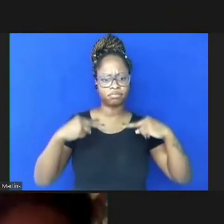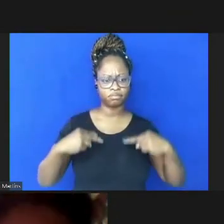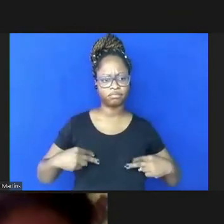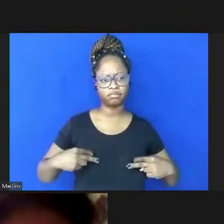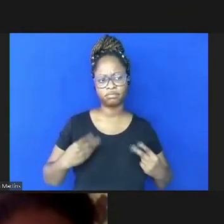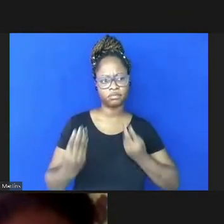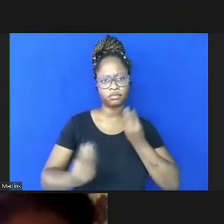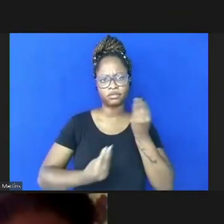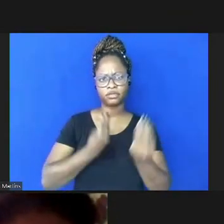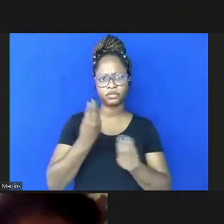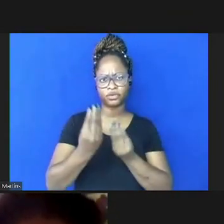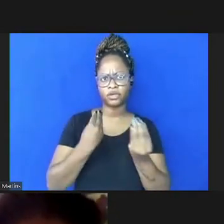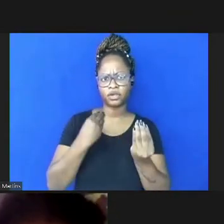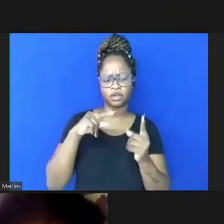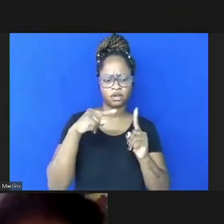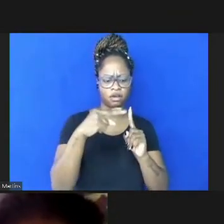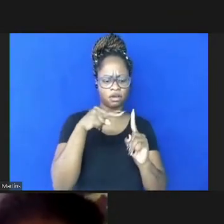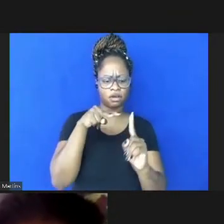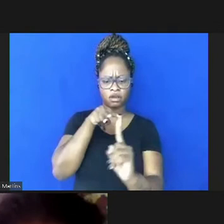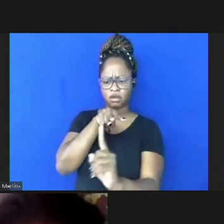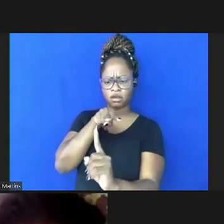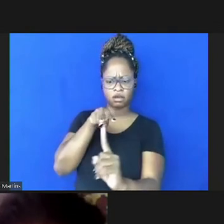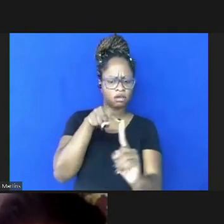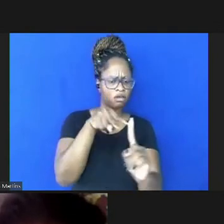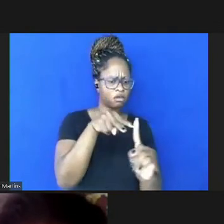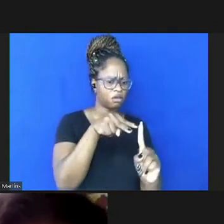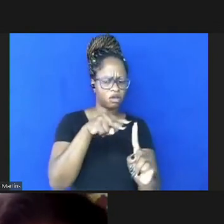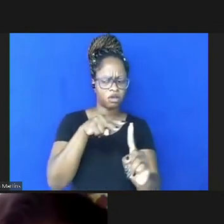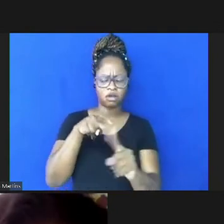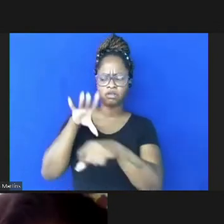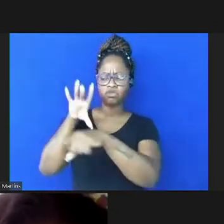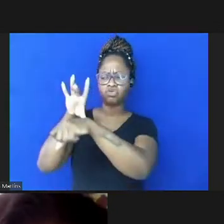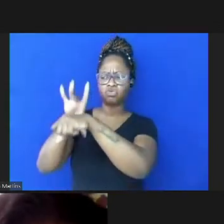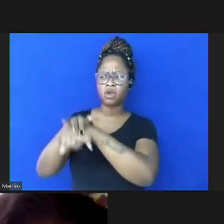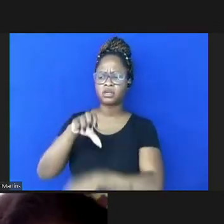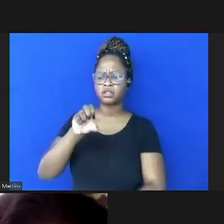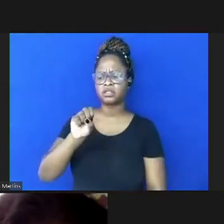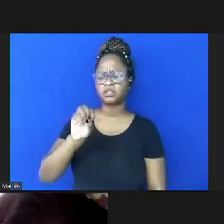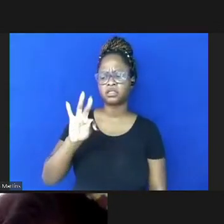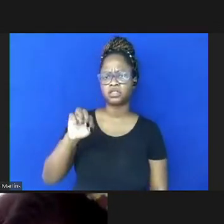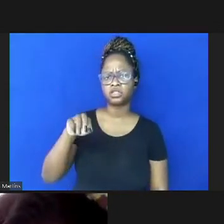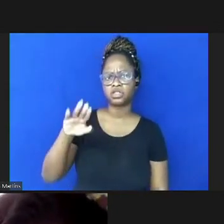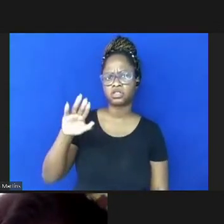da perspectiva da doença e da doença sistêmica.